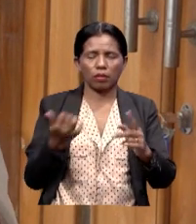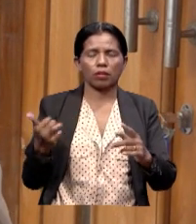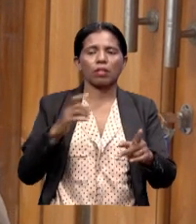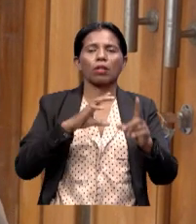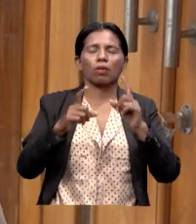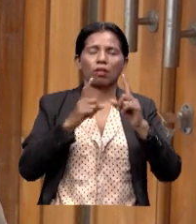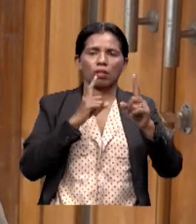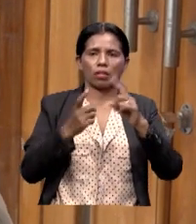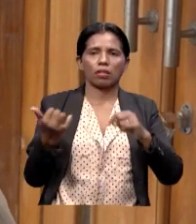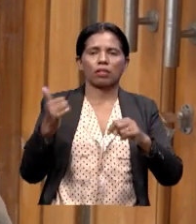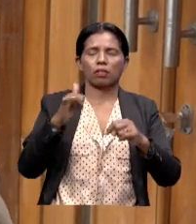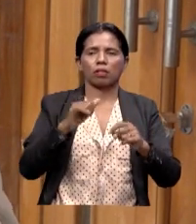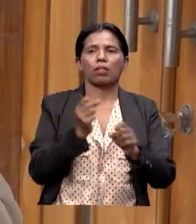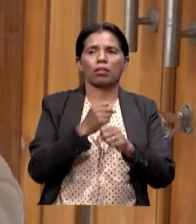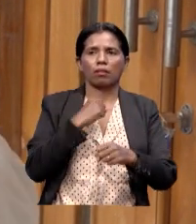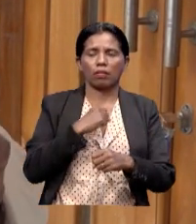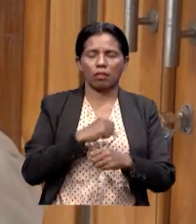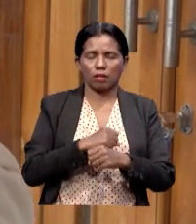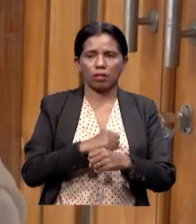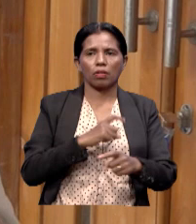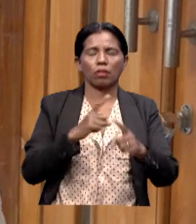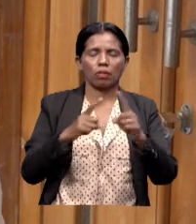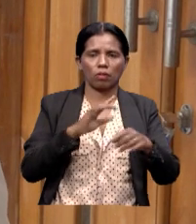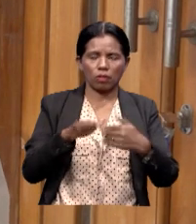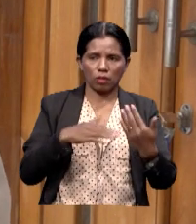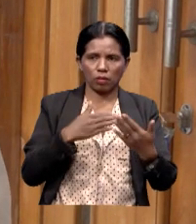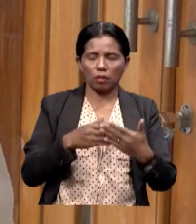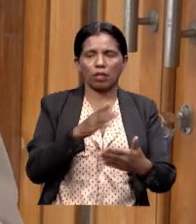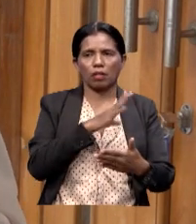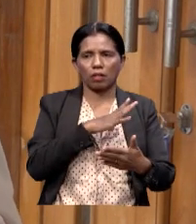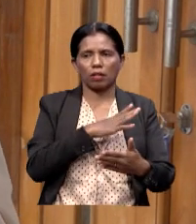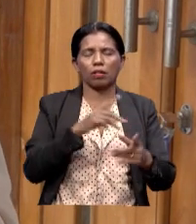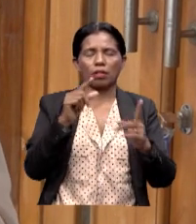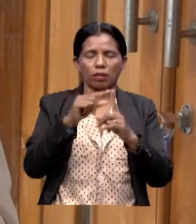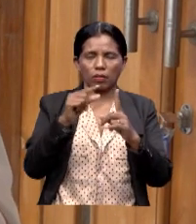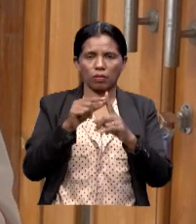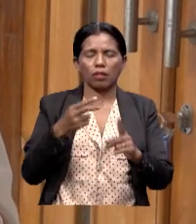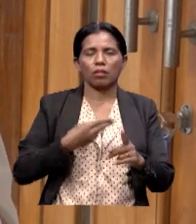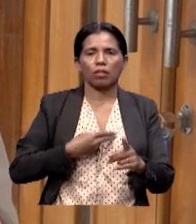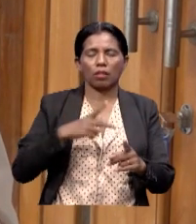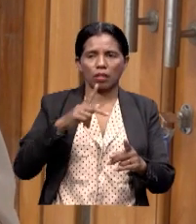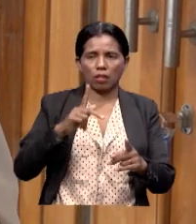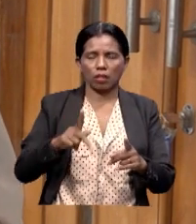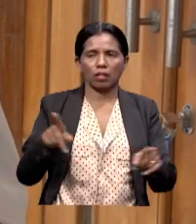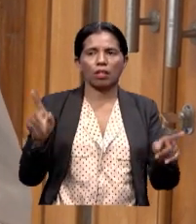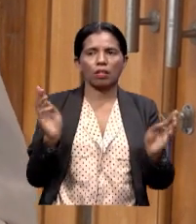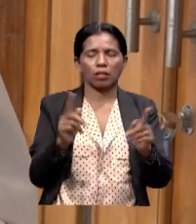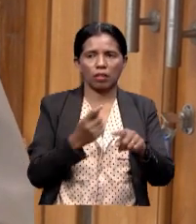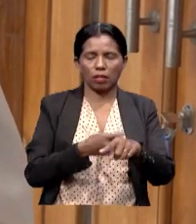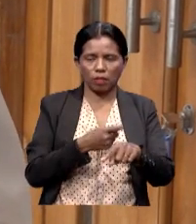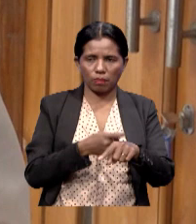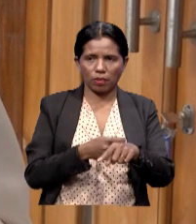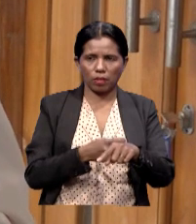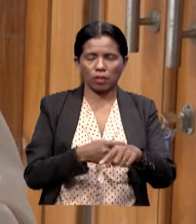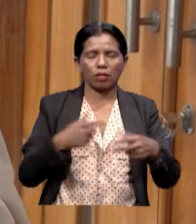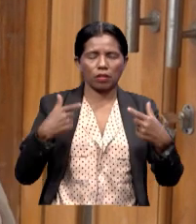Lia, ser nem maneira halo, consolidação, ser nem roto, rencata que tem ali o fua, no halo que ser nem, lá sai nesse momento, ato